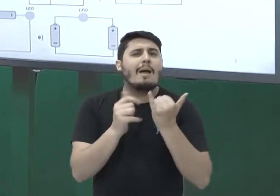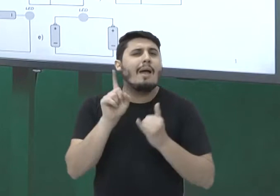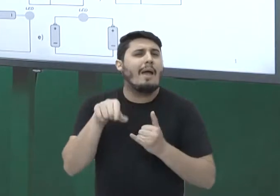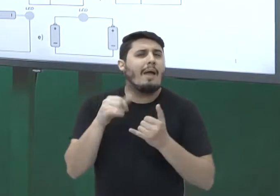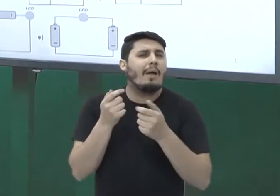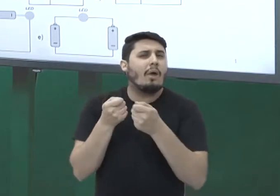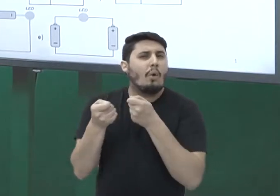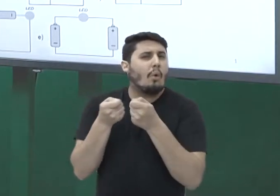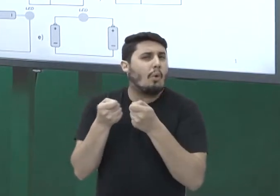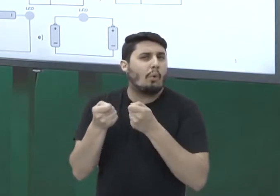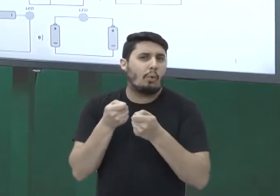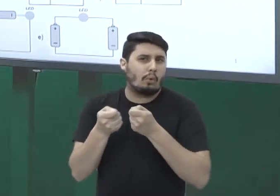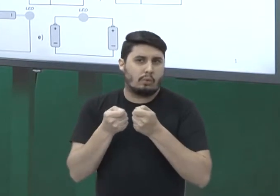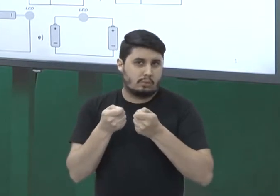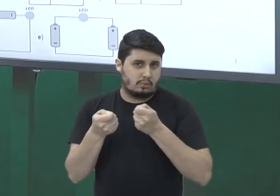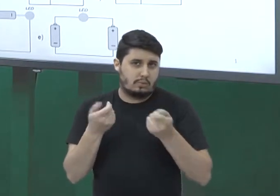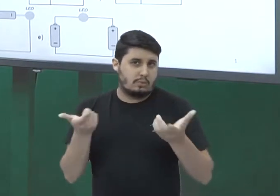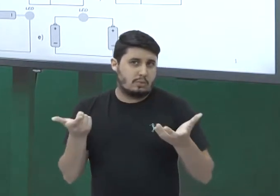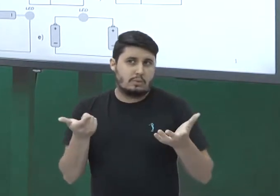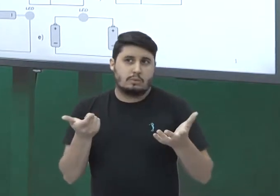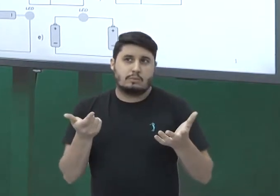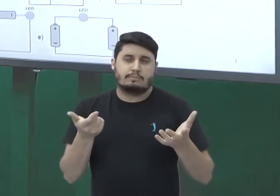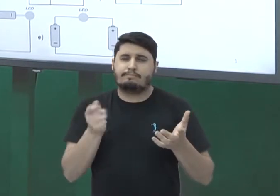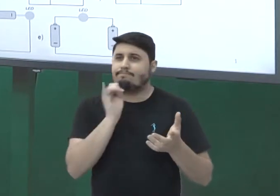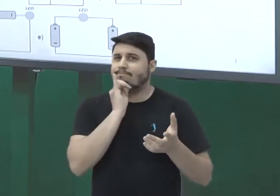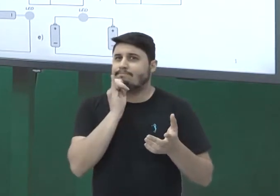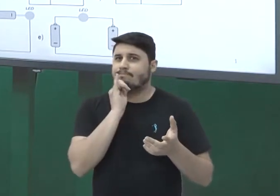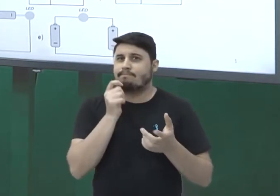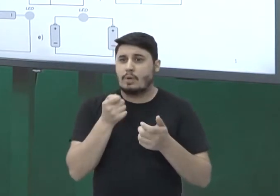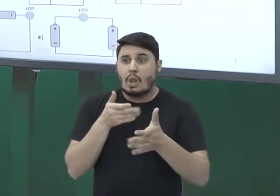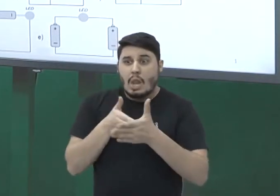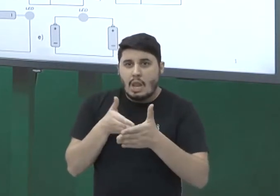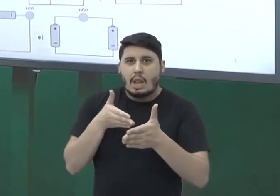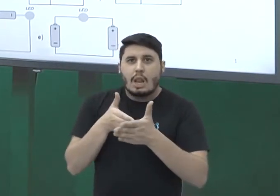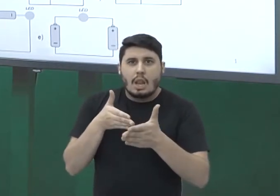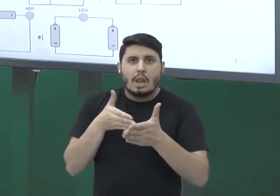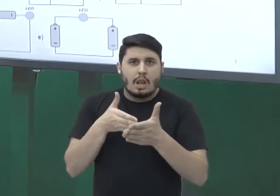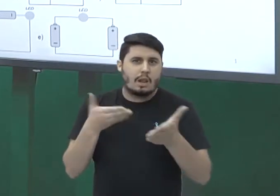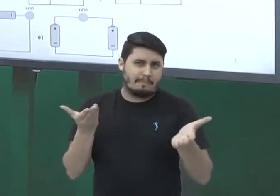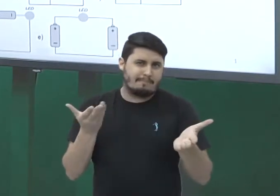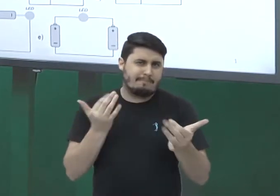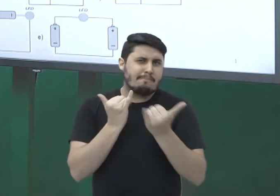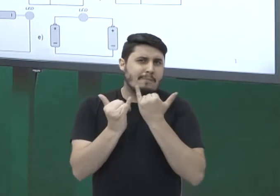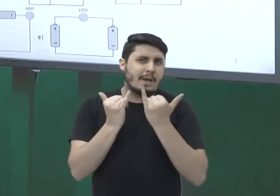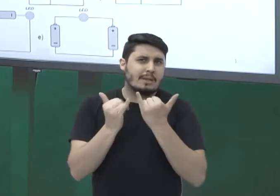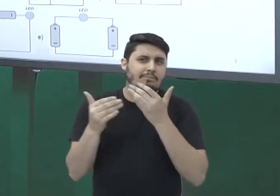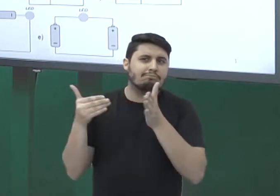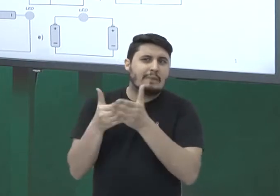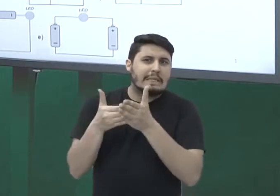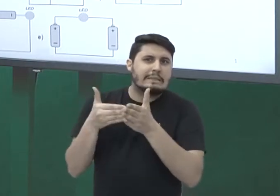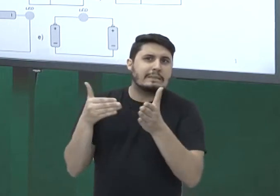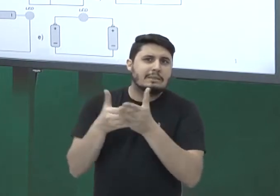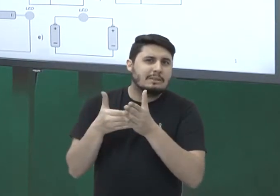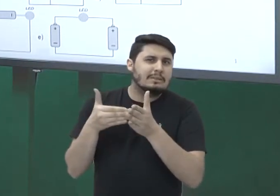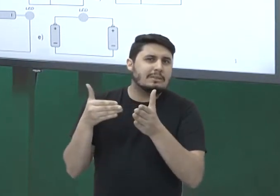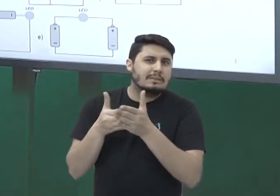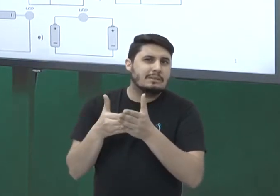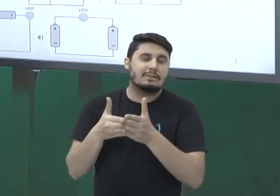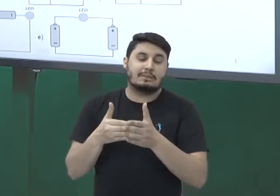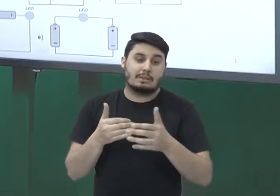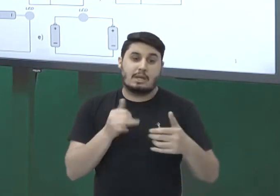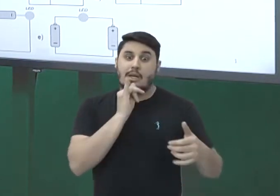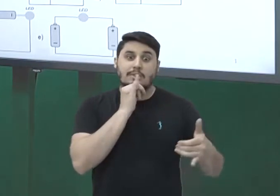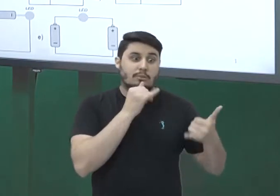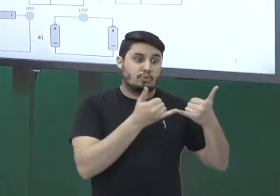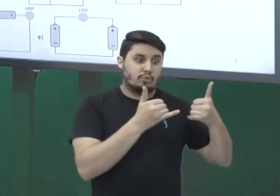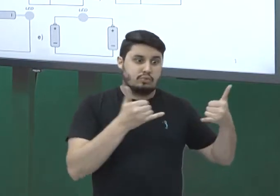tipo de dificultador, vou chamar dessa forma a grosso modo, de passagem de cargas elétricas. Mais